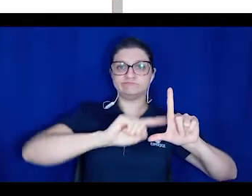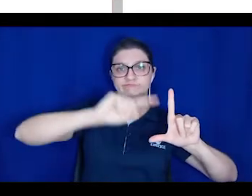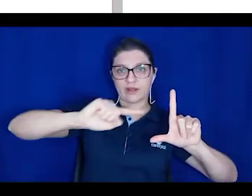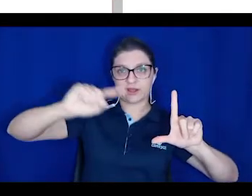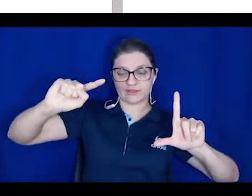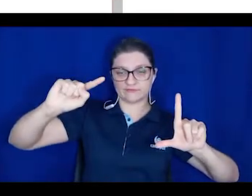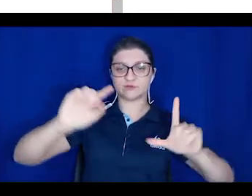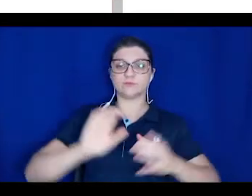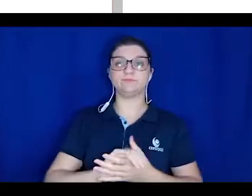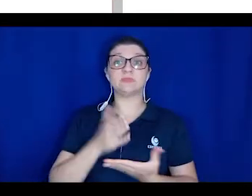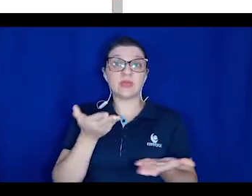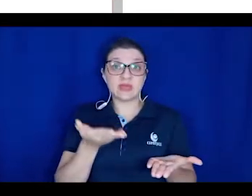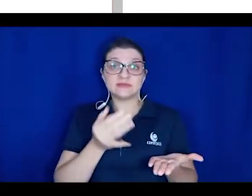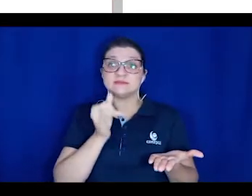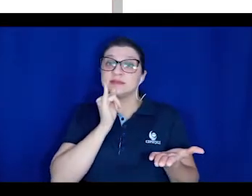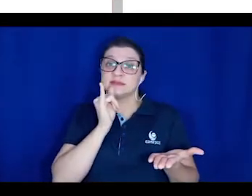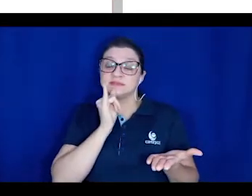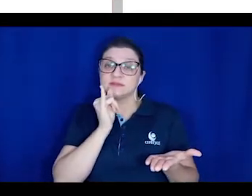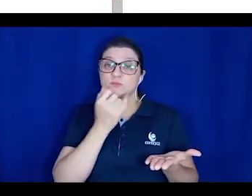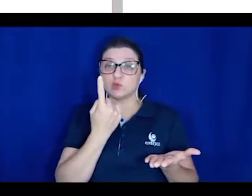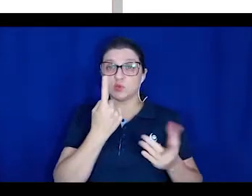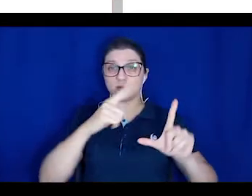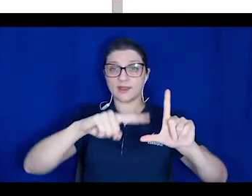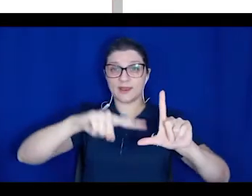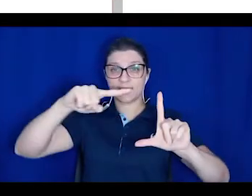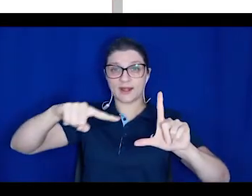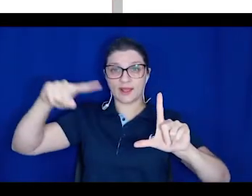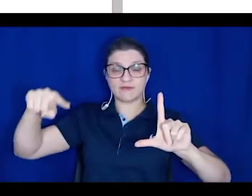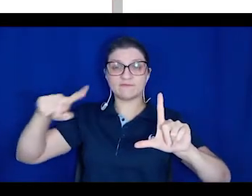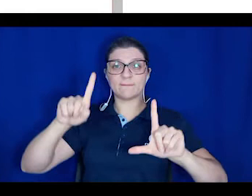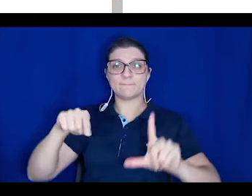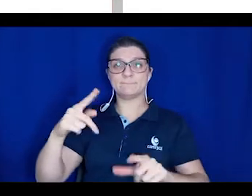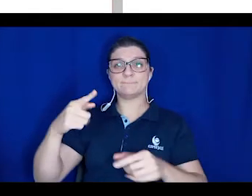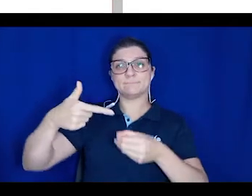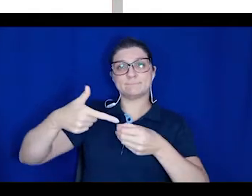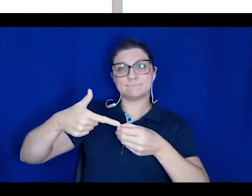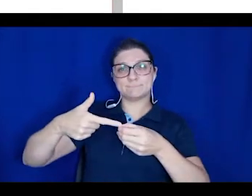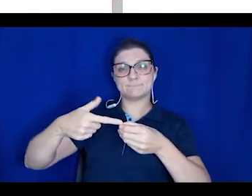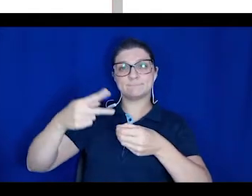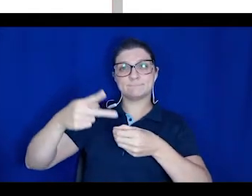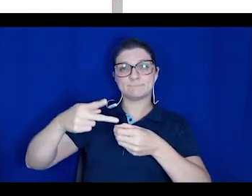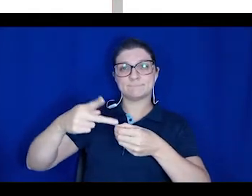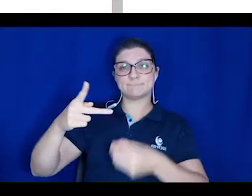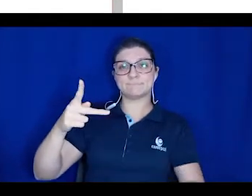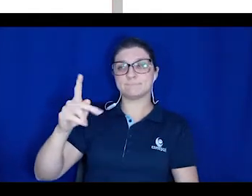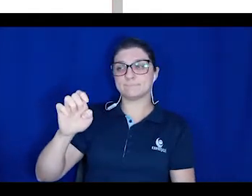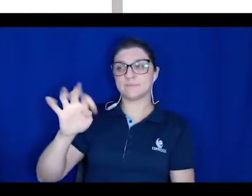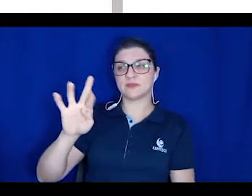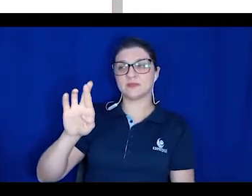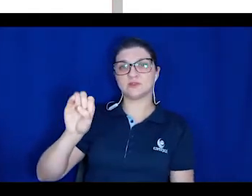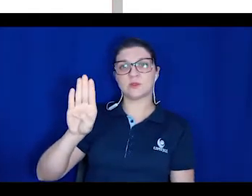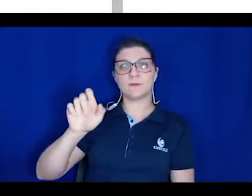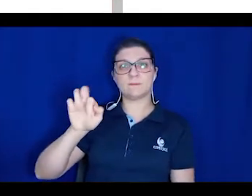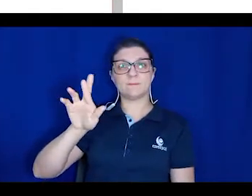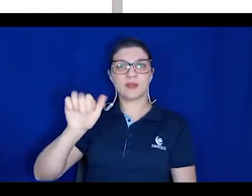gráficos, né? Então aqui nós temos um exemplo de um gráfico da Petrobras ao longo de um período